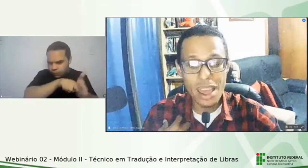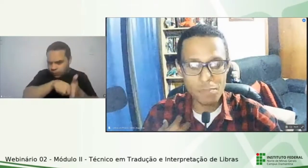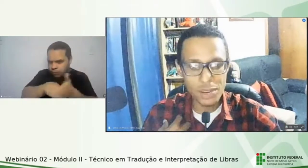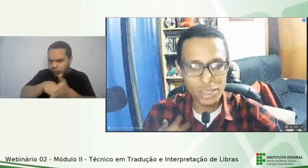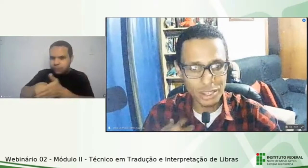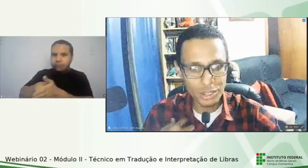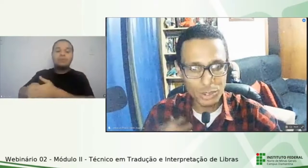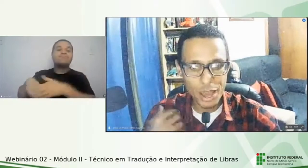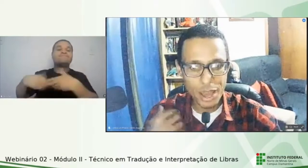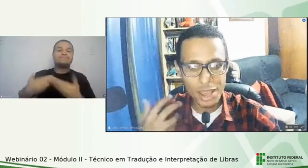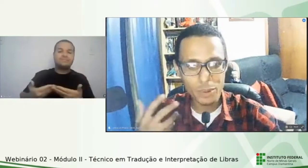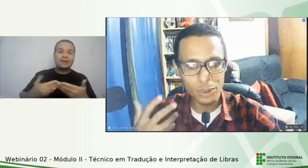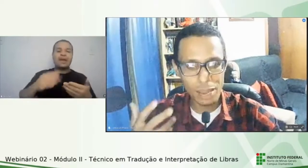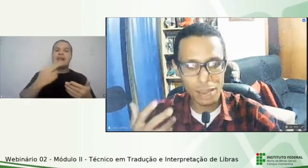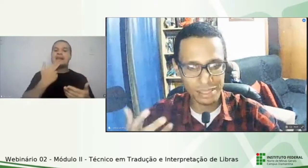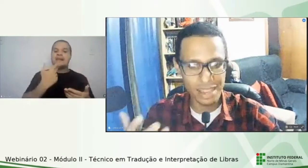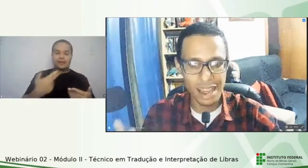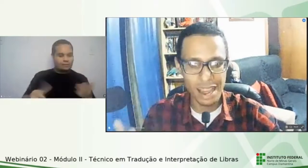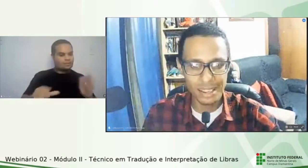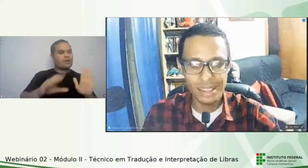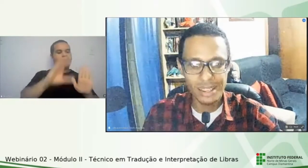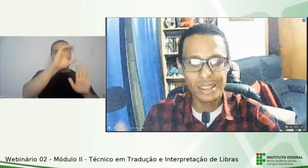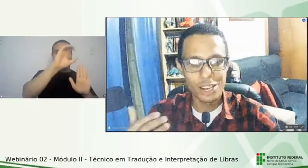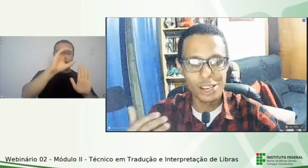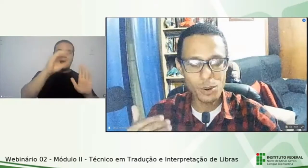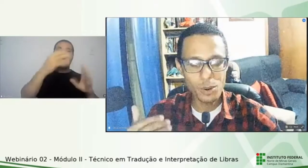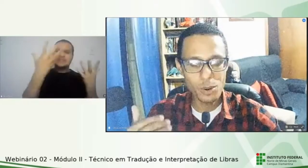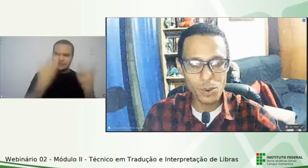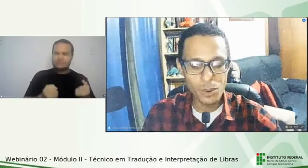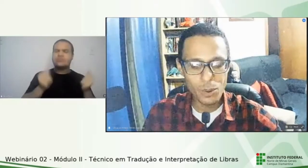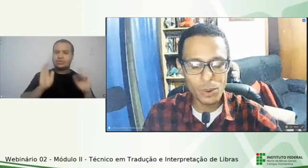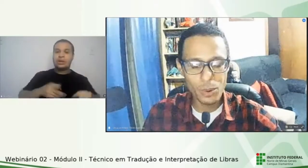Agora é preciso regulamentar